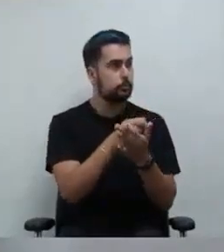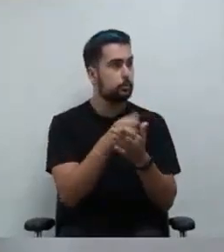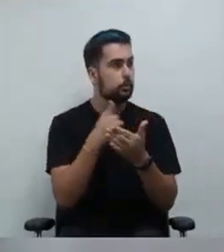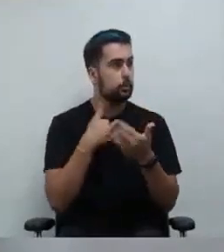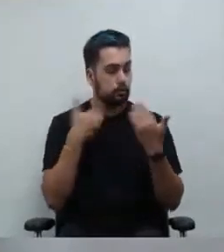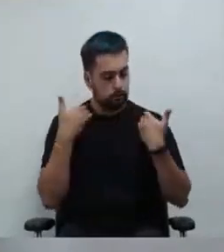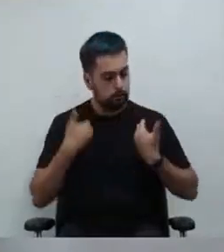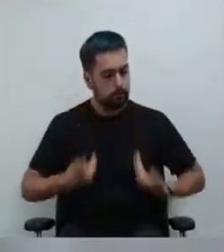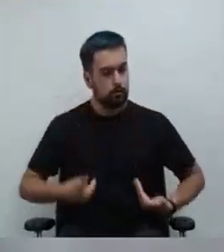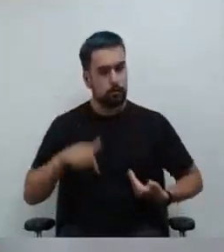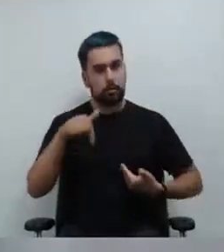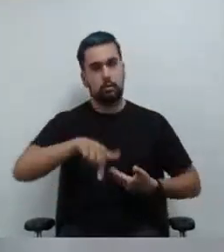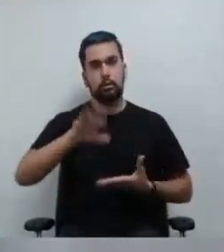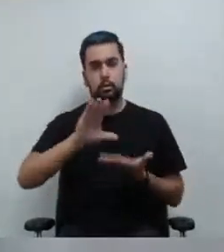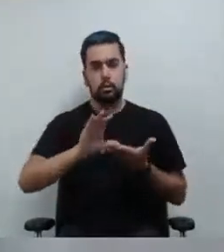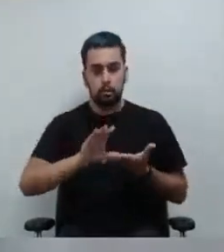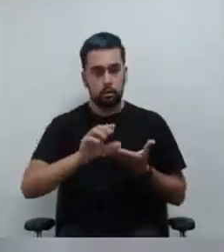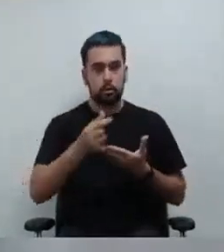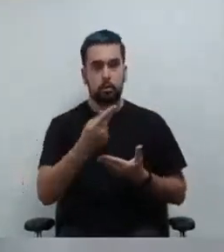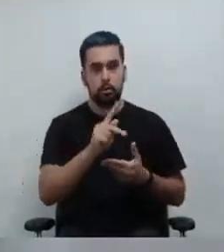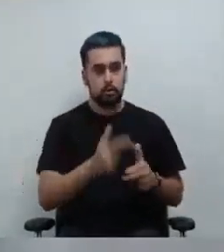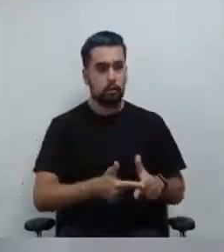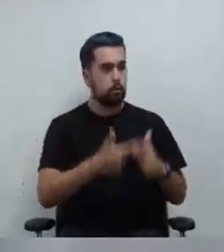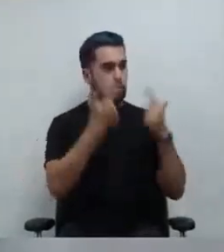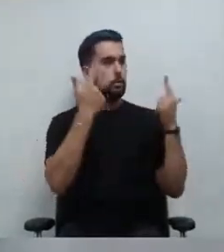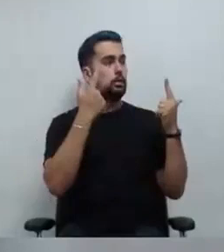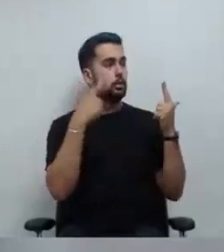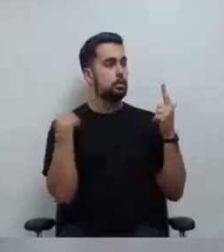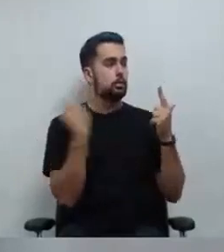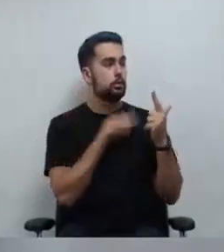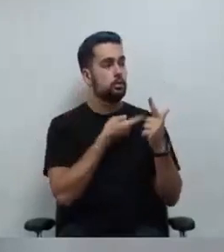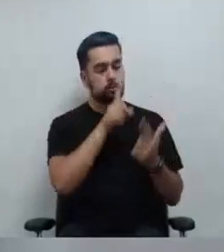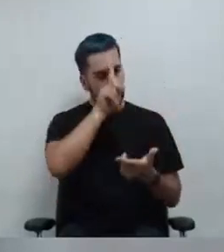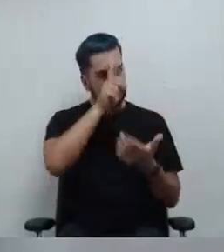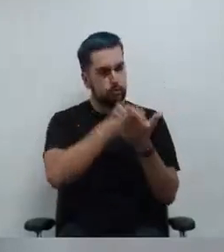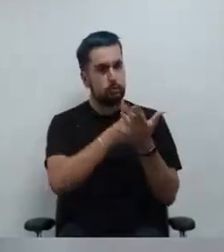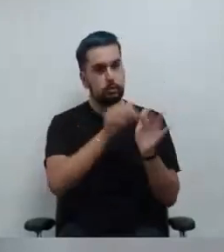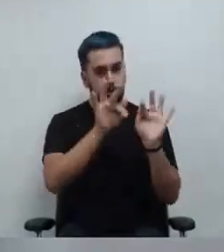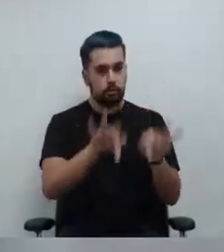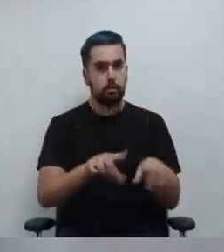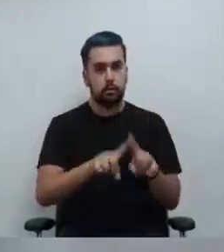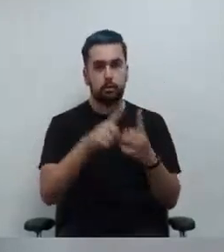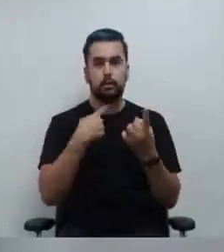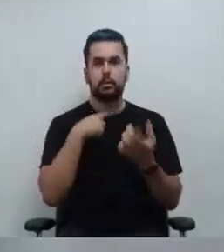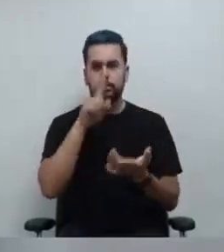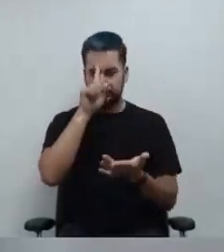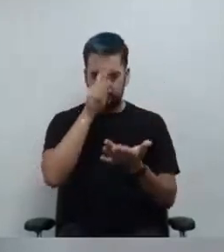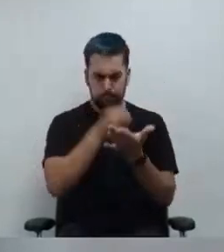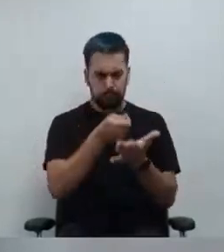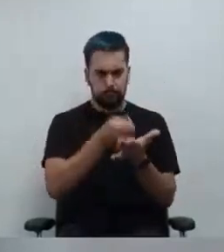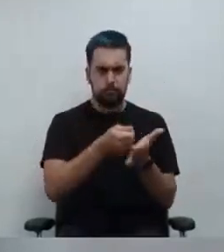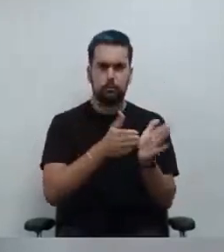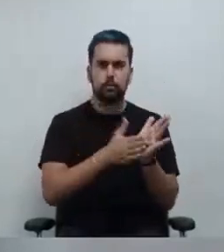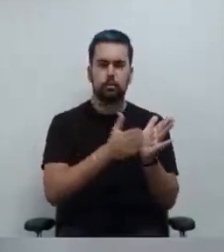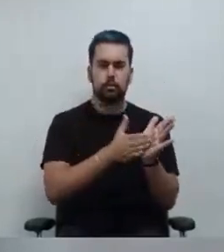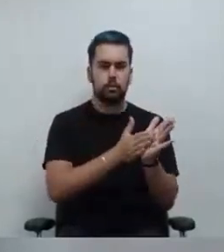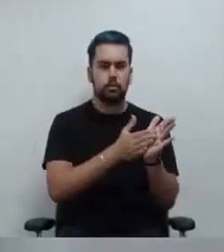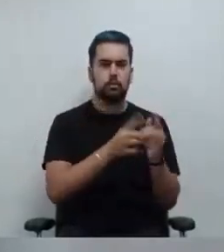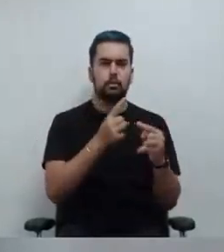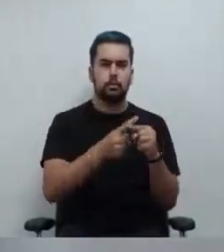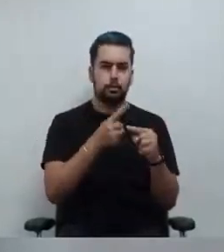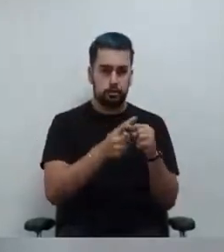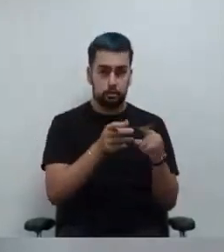aqui nesse conselho, para sua sorte o nosso mandato está no fim, mas vou seguir cobrando porque o